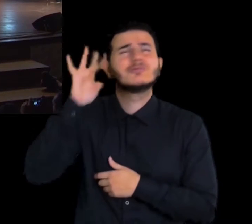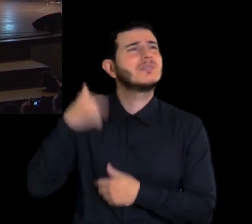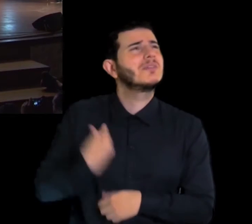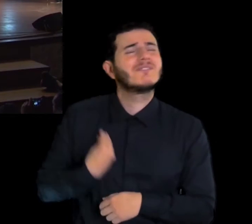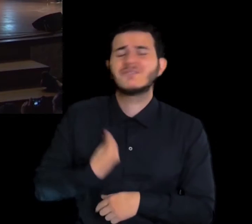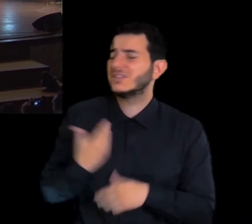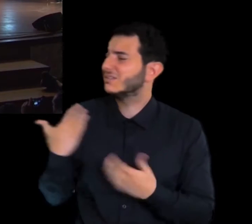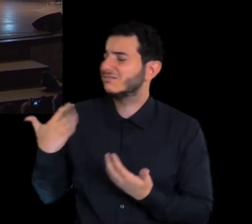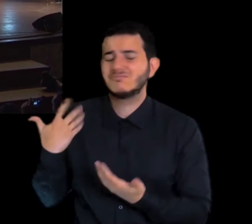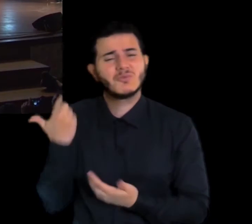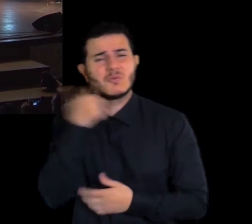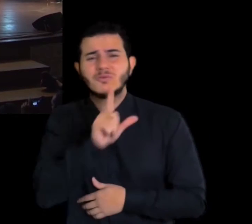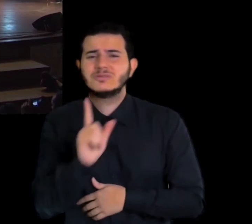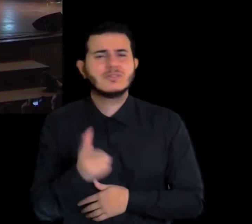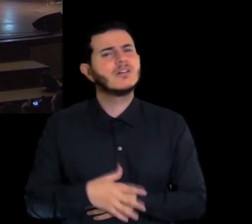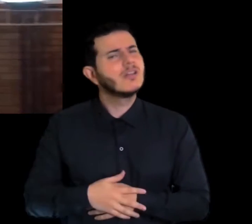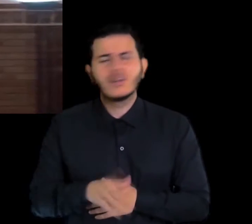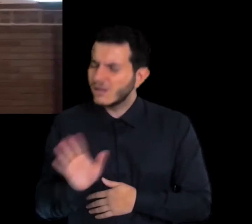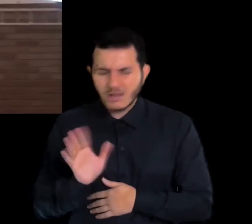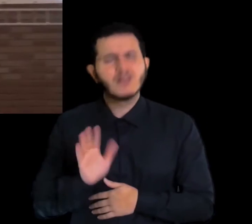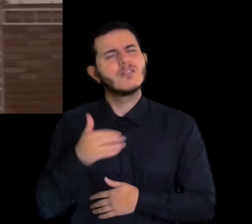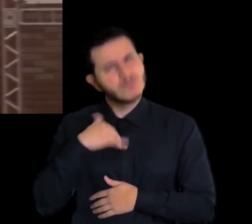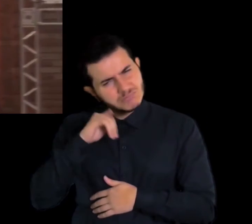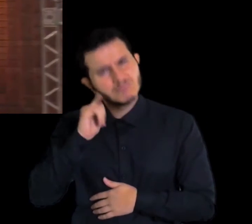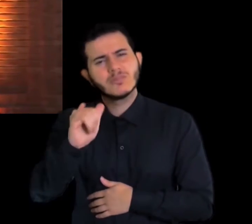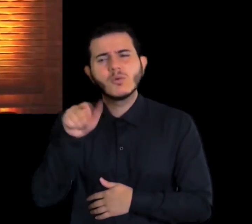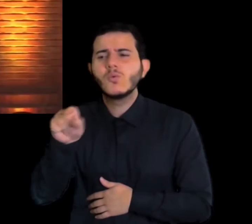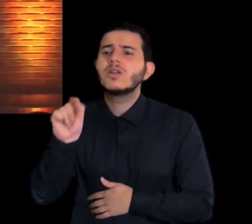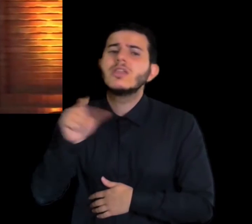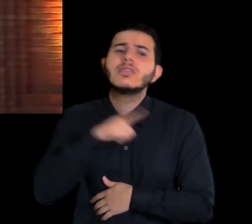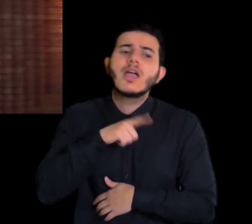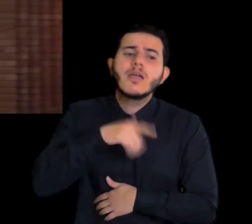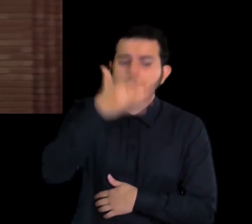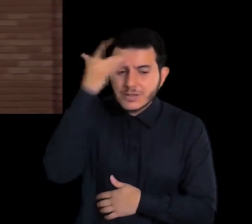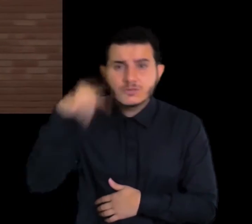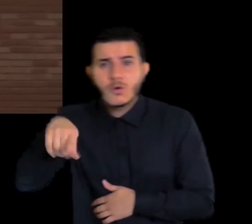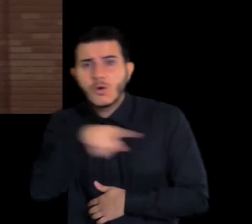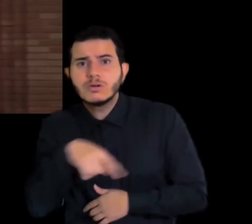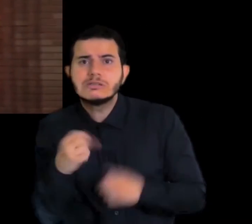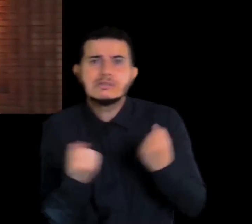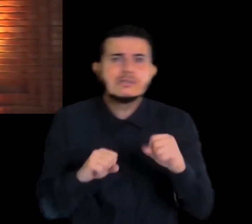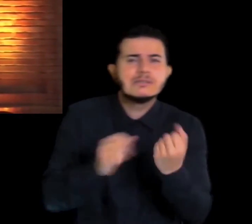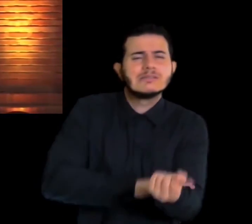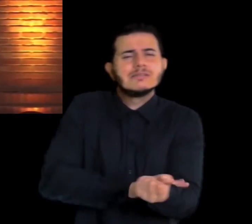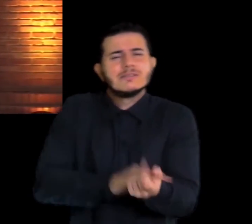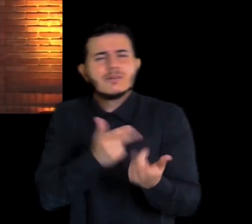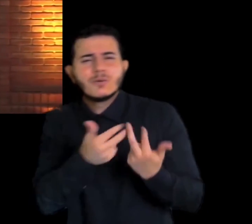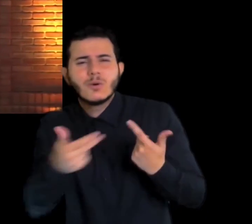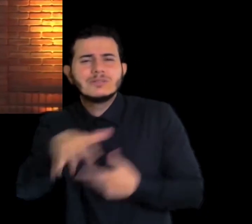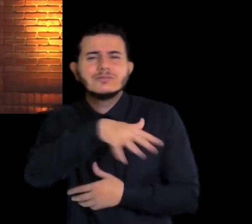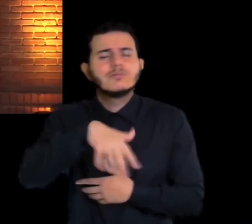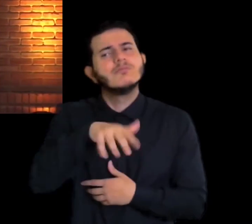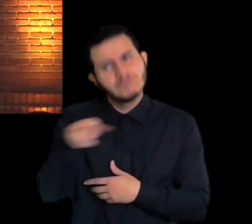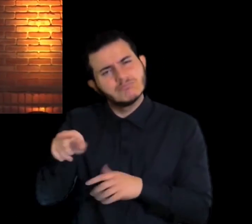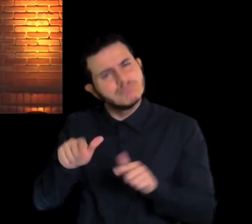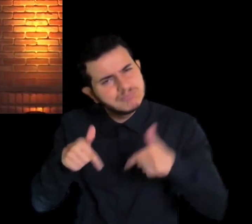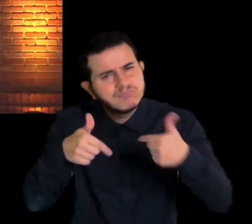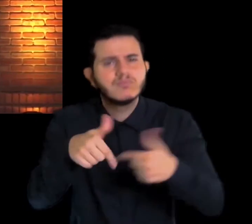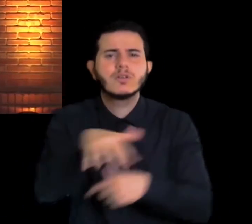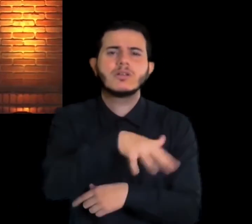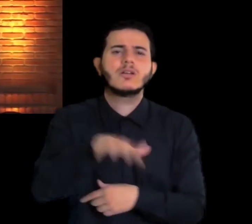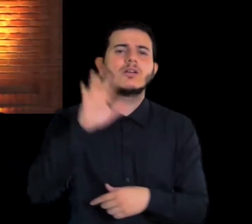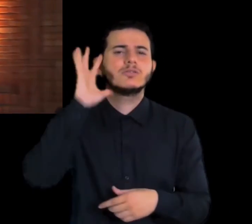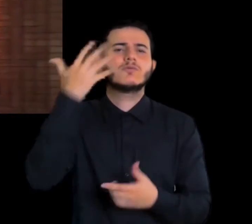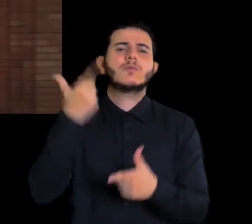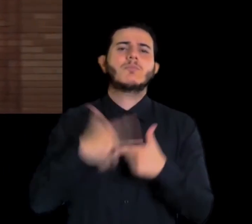lista tudo que te irrita. Pega a coisa que mais te irrita e vê se tem mais gente irritada e vai para cima. Né? Porque a gente está aqui para